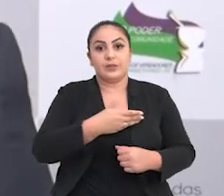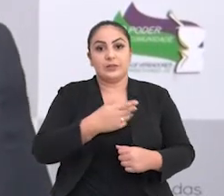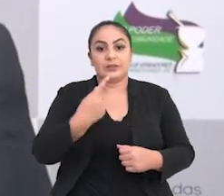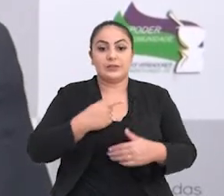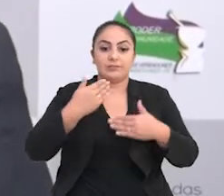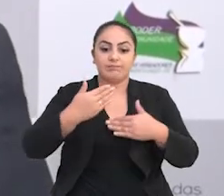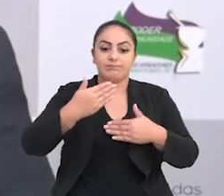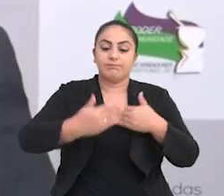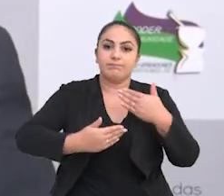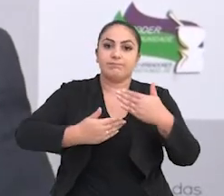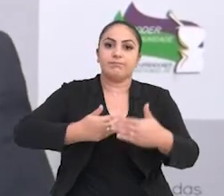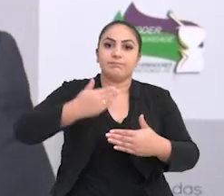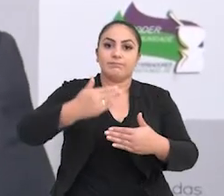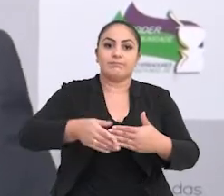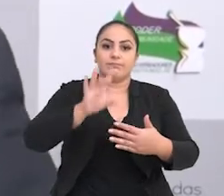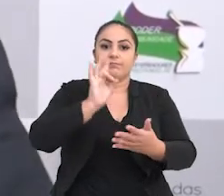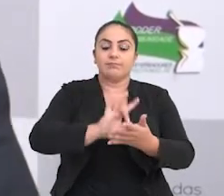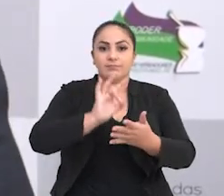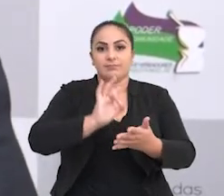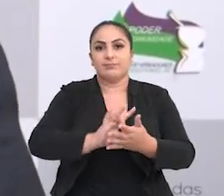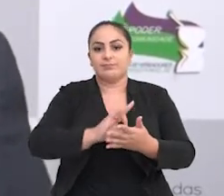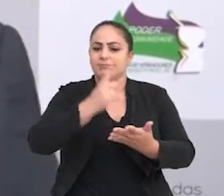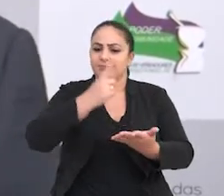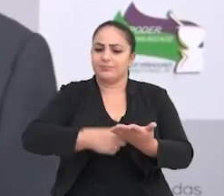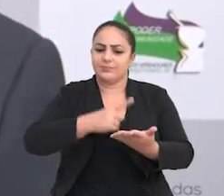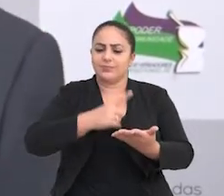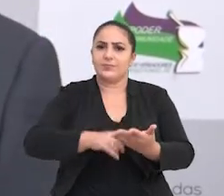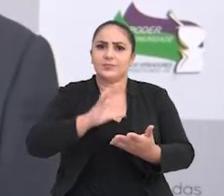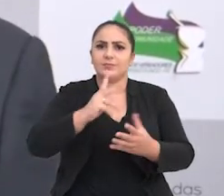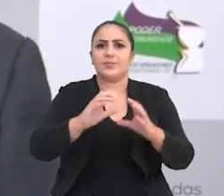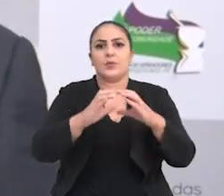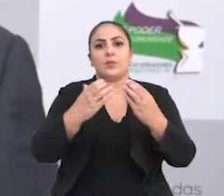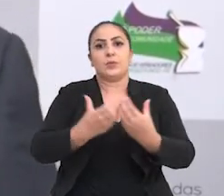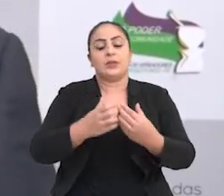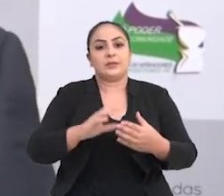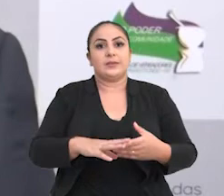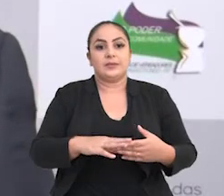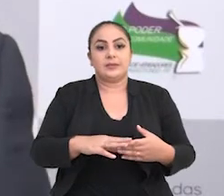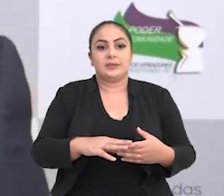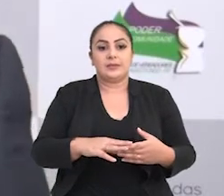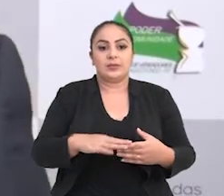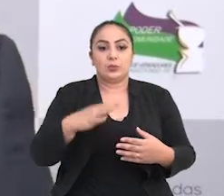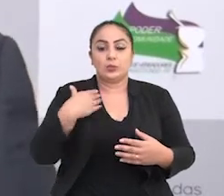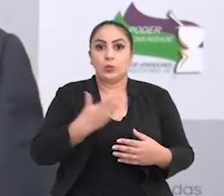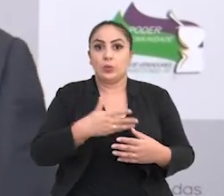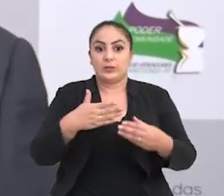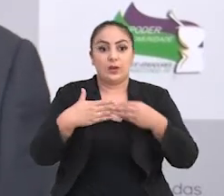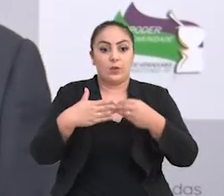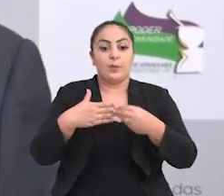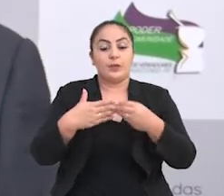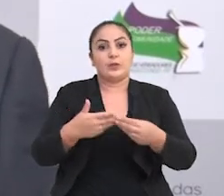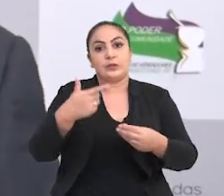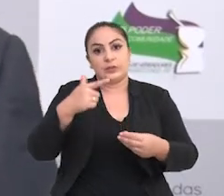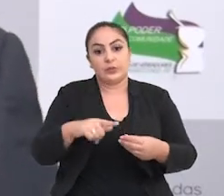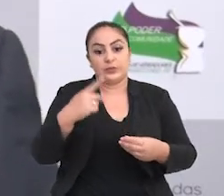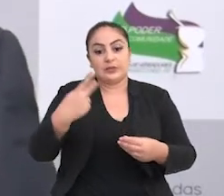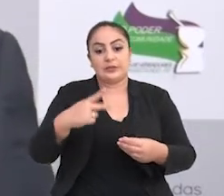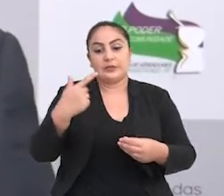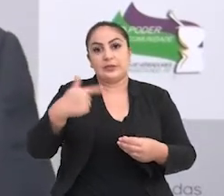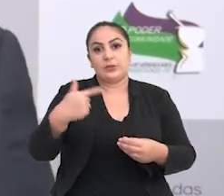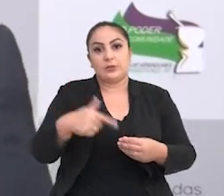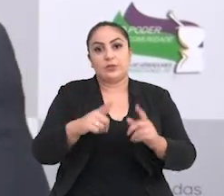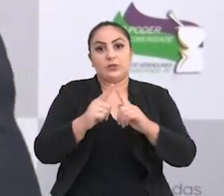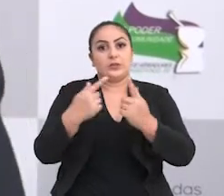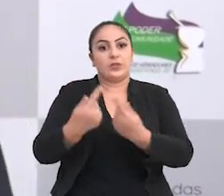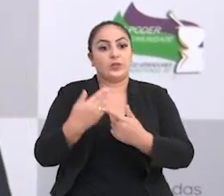nesse ritmo, né, um ritmo atuante, comprometido com a comunidade nos reconduziu novamente aí, então, esse